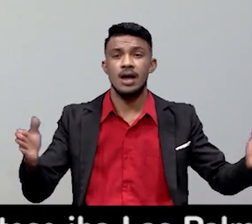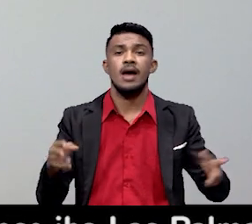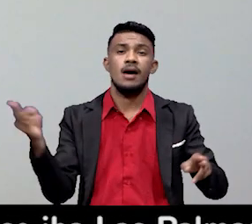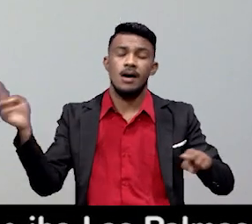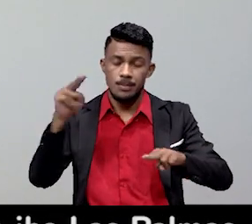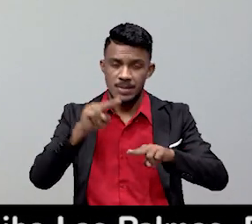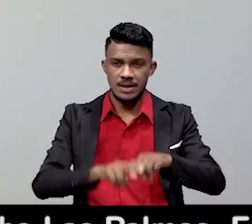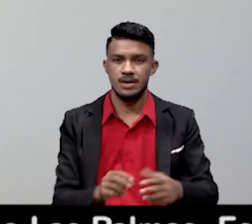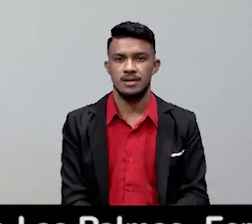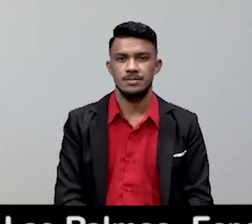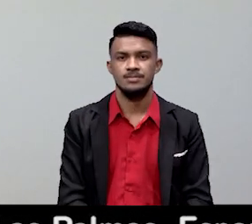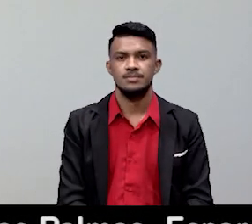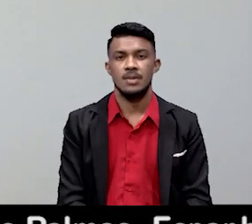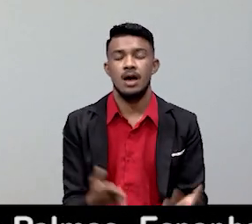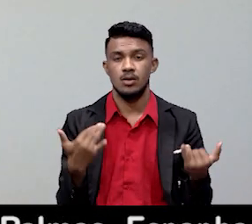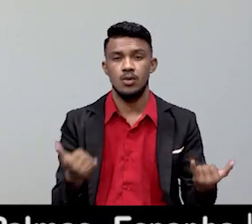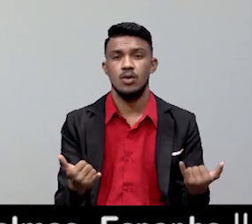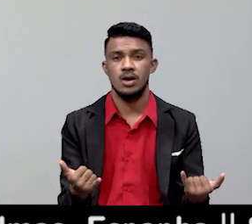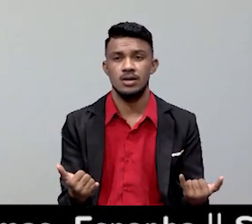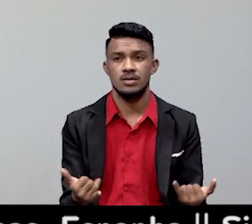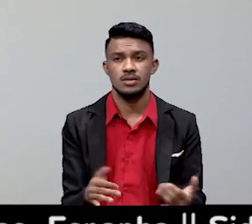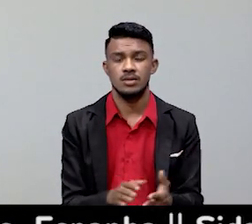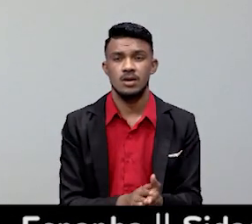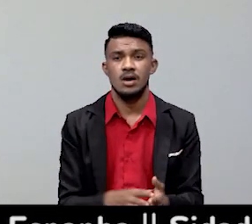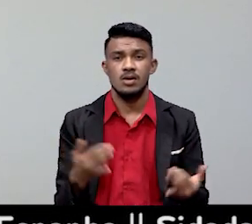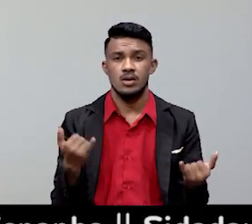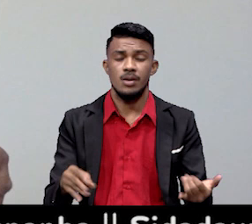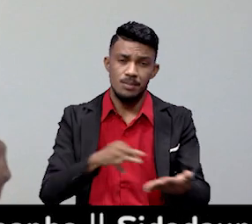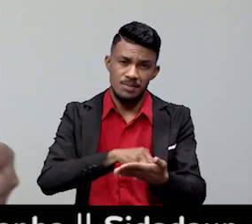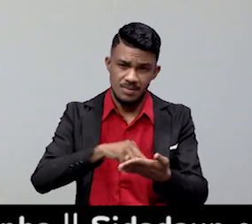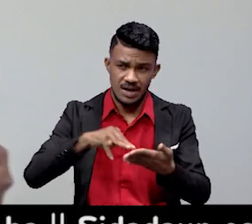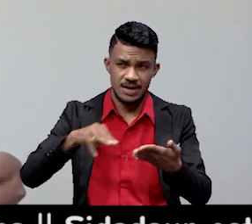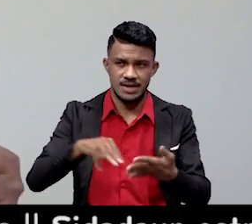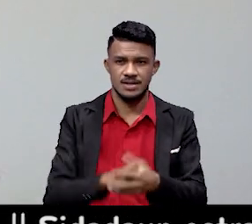Agora, e nem size que ocorra, nem medidas,